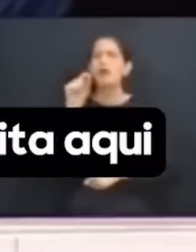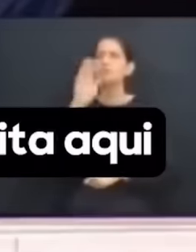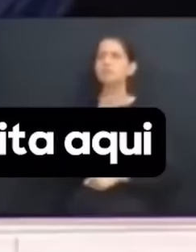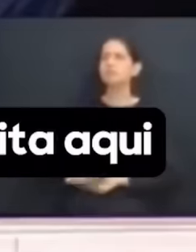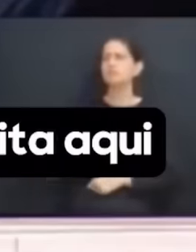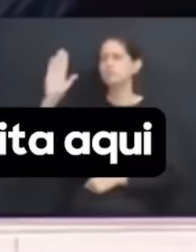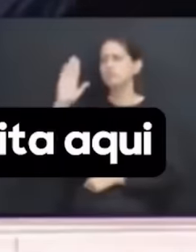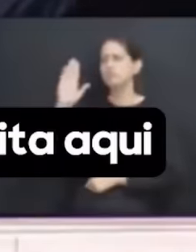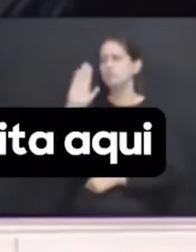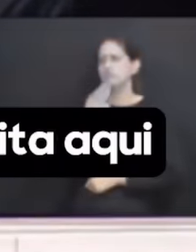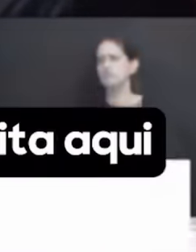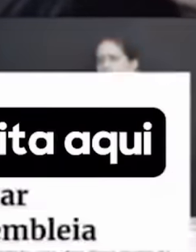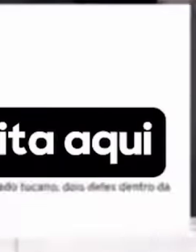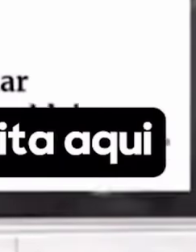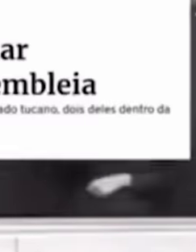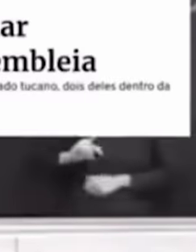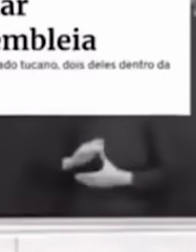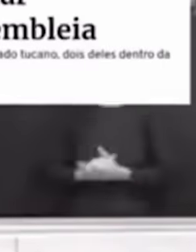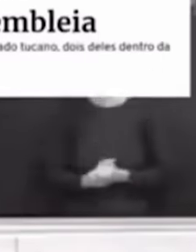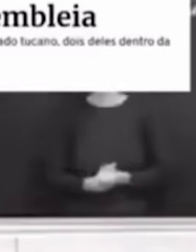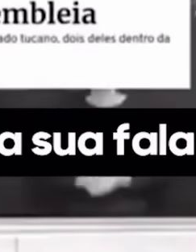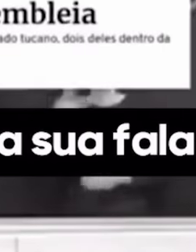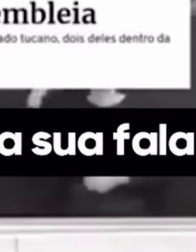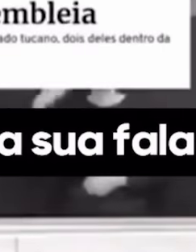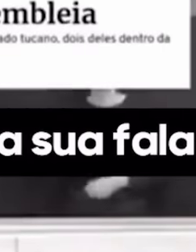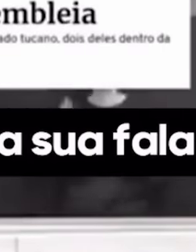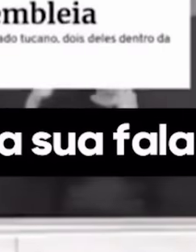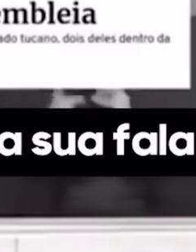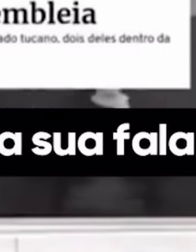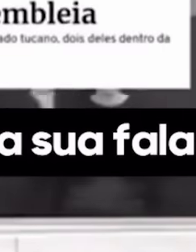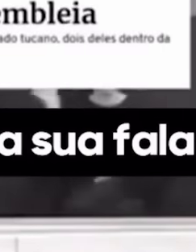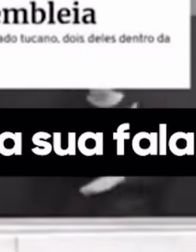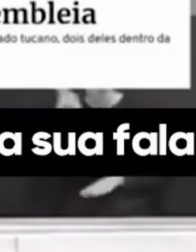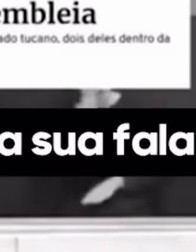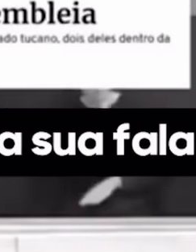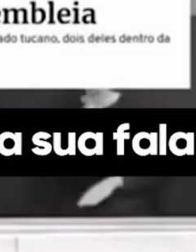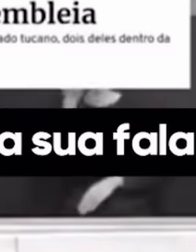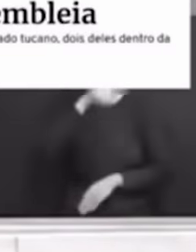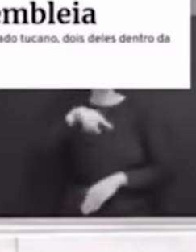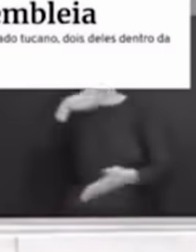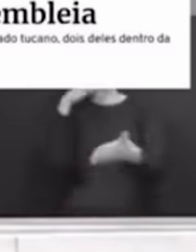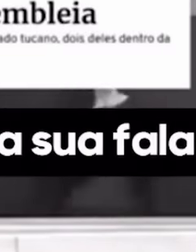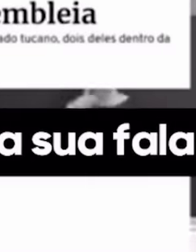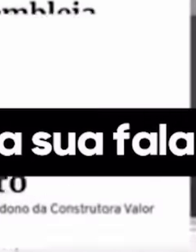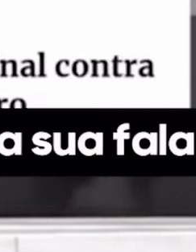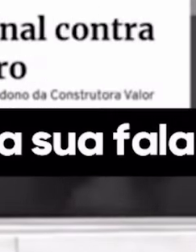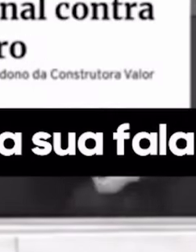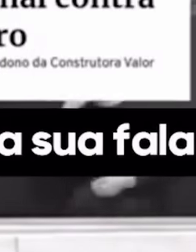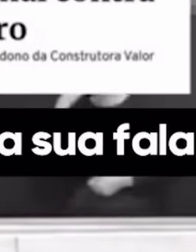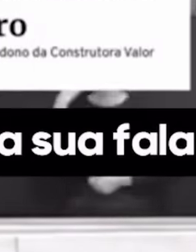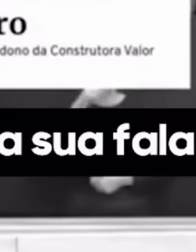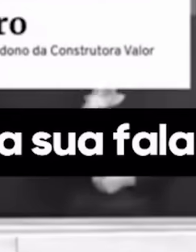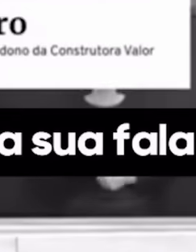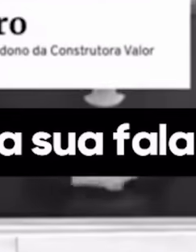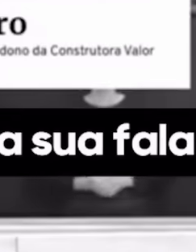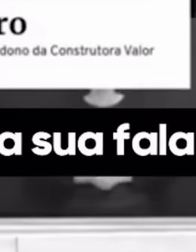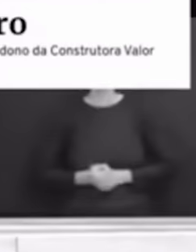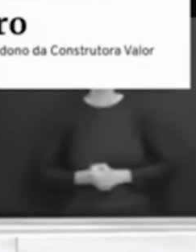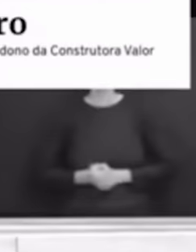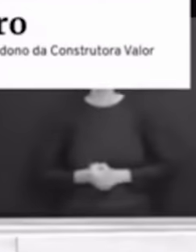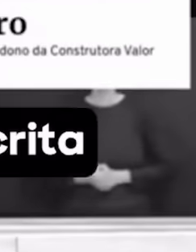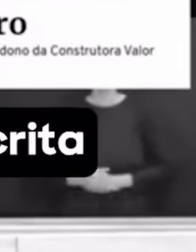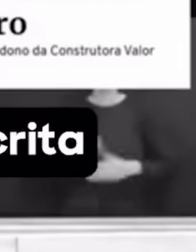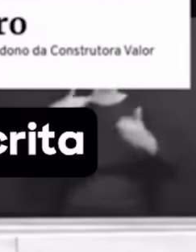Não há nenhum hipócrita aqui dentro, deputado. Vossa Excelência, limita a sua fala. Vossa Excelência, limita a sua